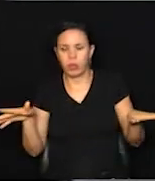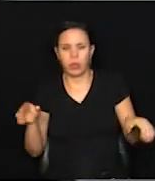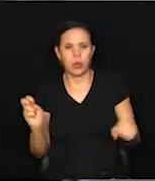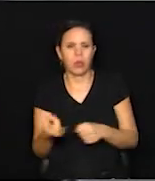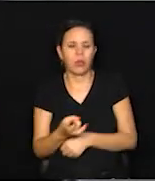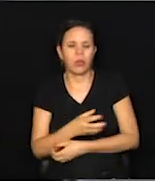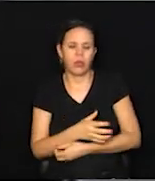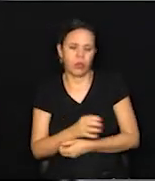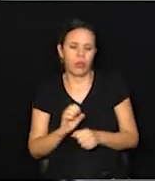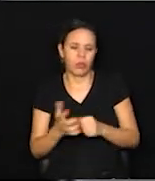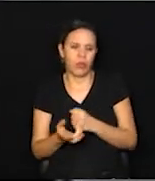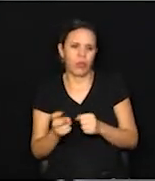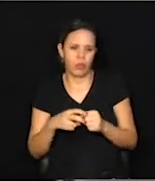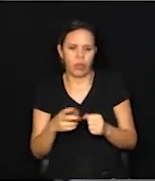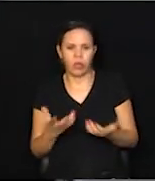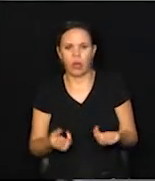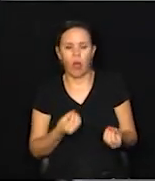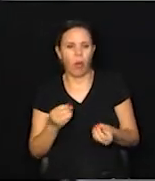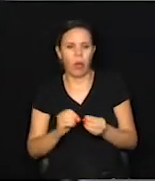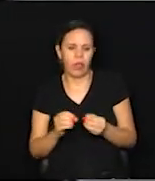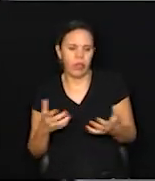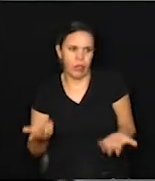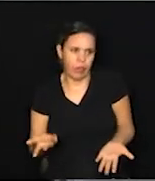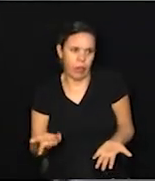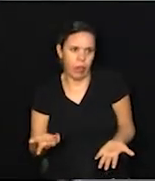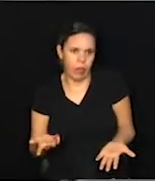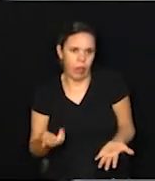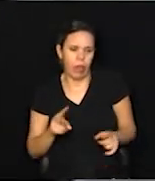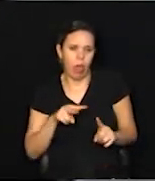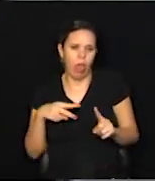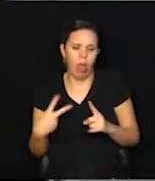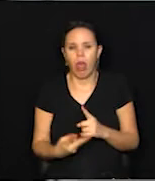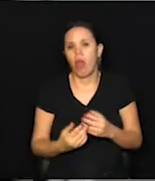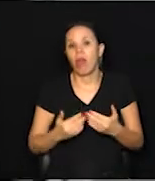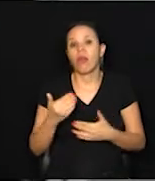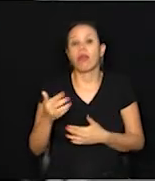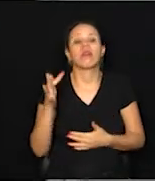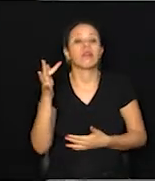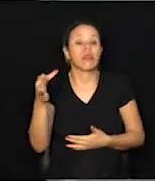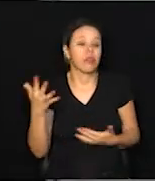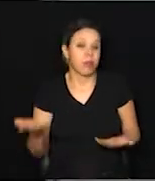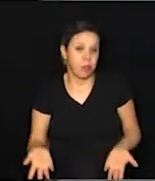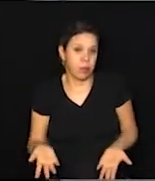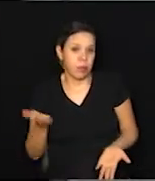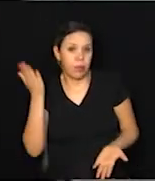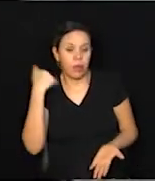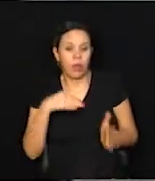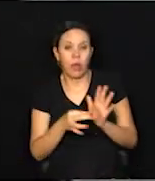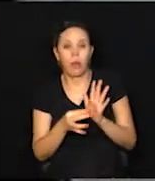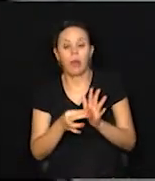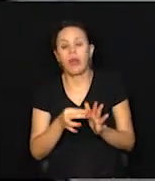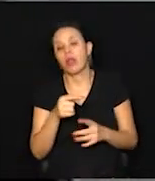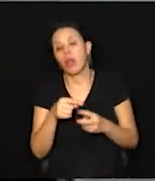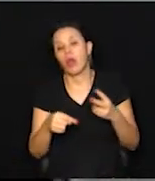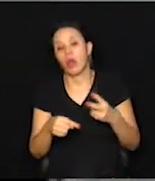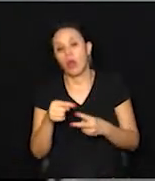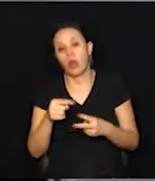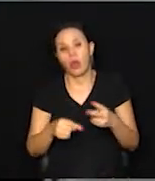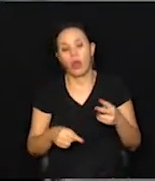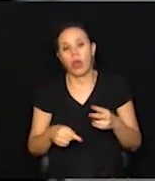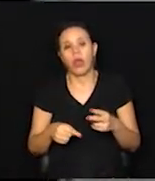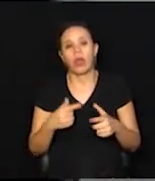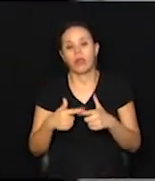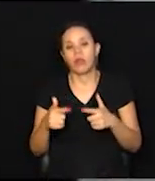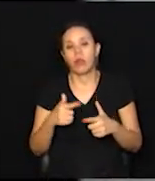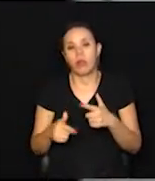vírus, como é que fica, qual é a perspectiva para frente? Queria saber a opinião de vocês sobre a questão das